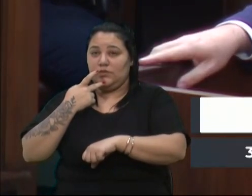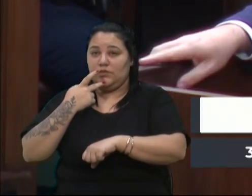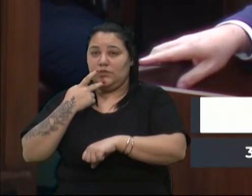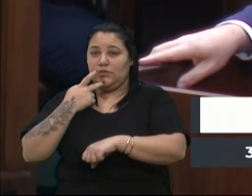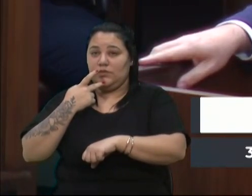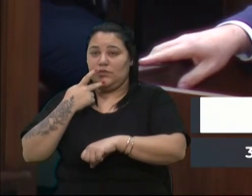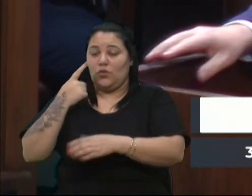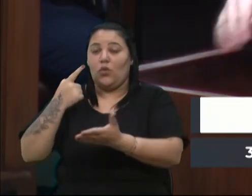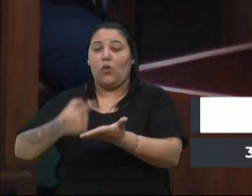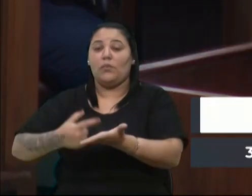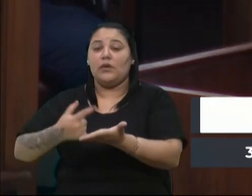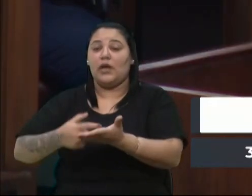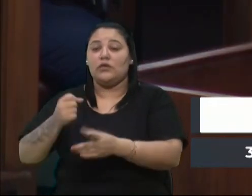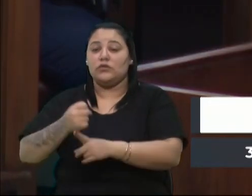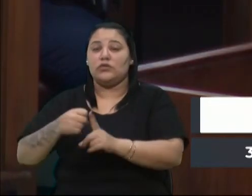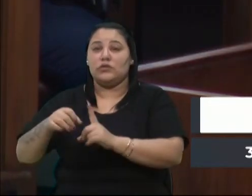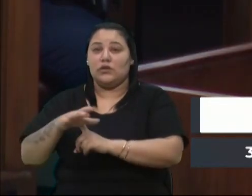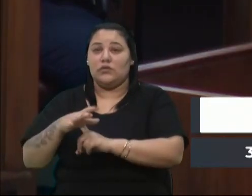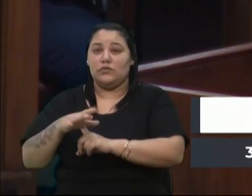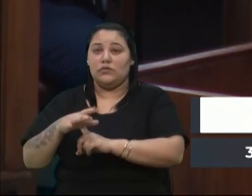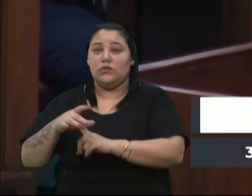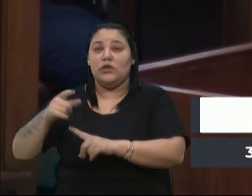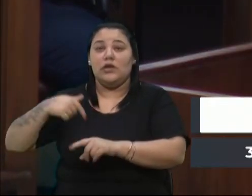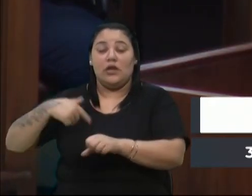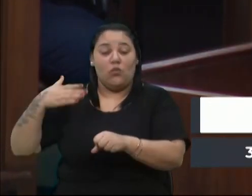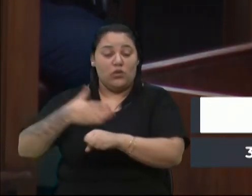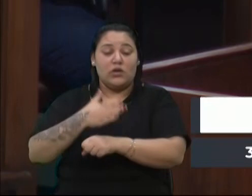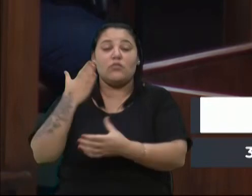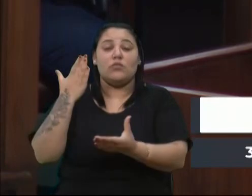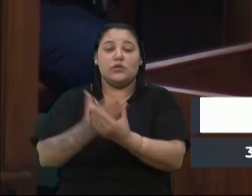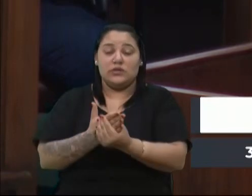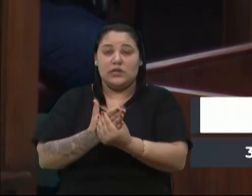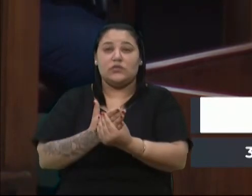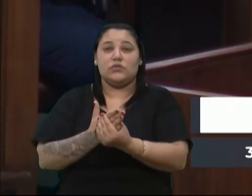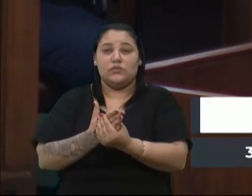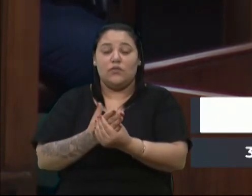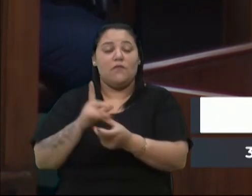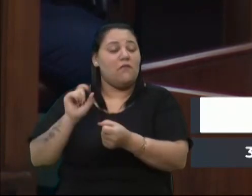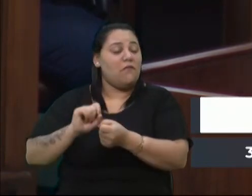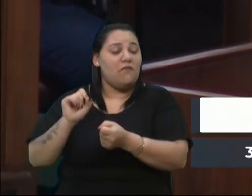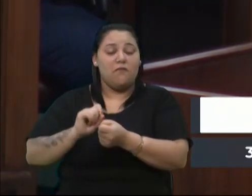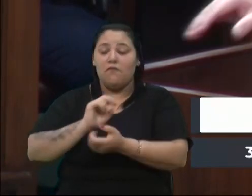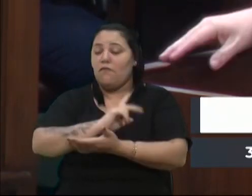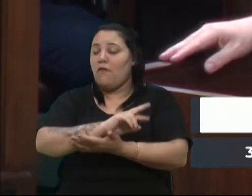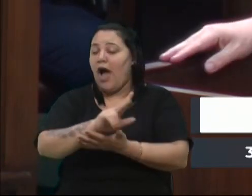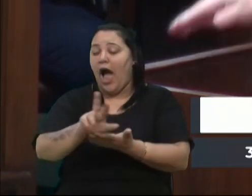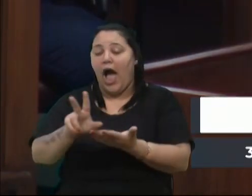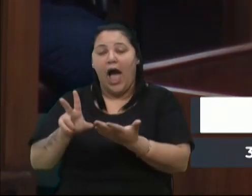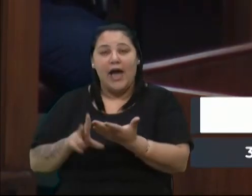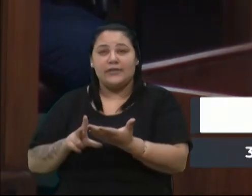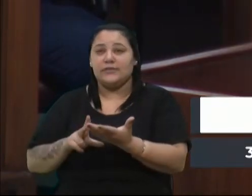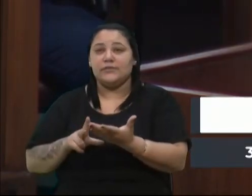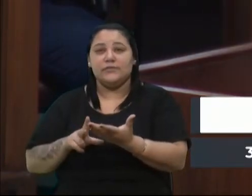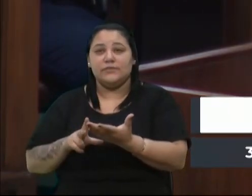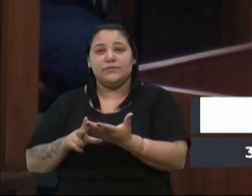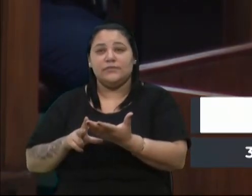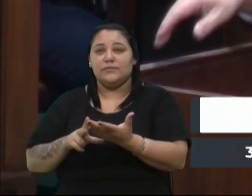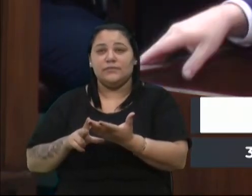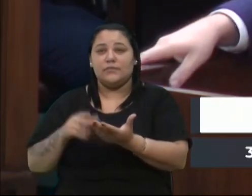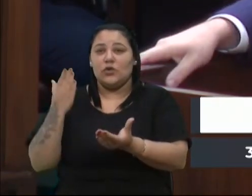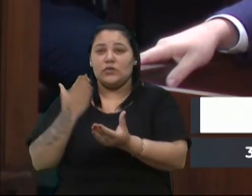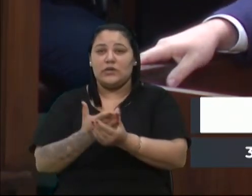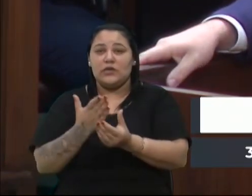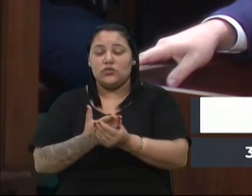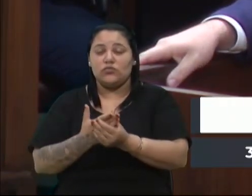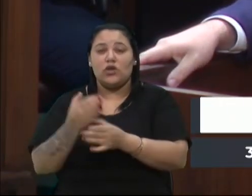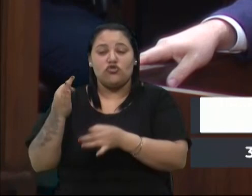interdito proibitório que nós entramos, e não foi foram diversas ações judiciais que nós entramos, porque cada centro comunitário